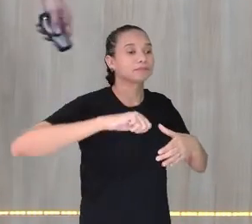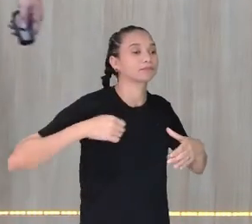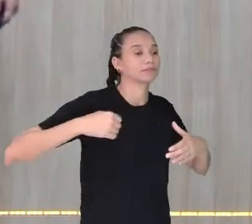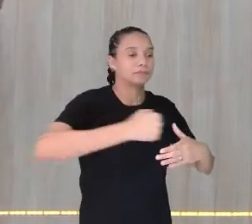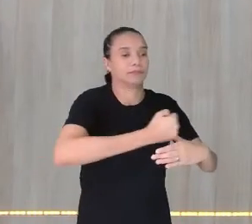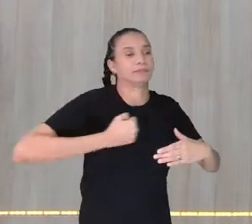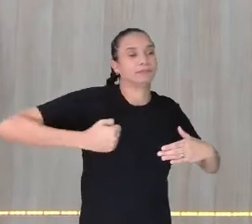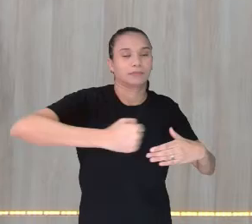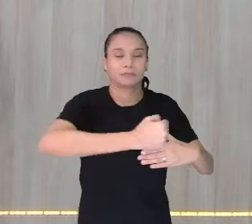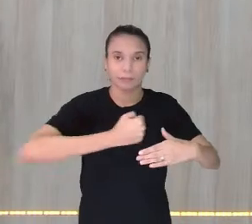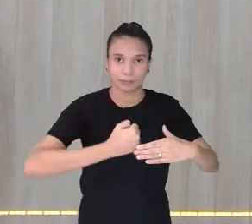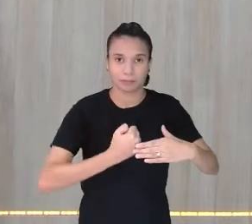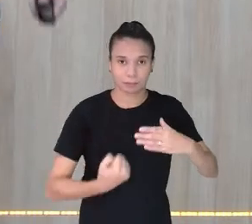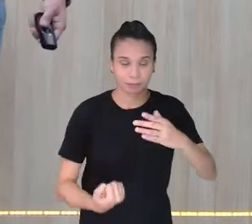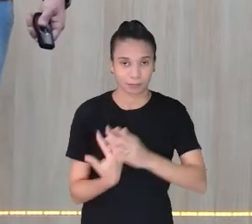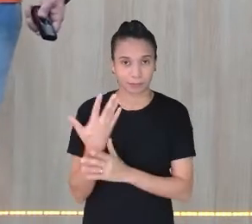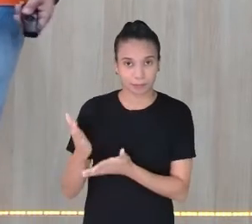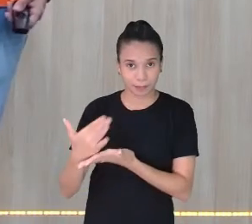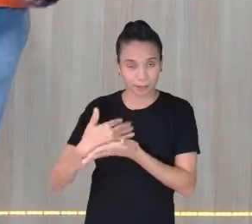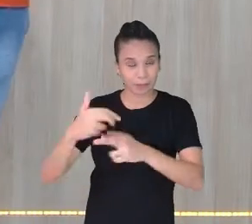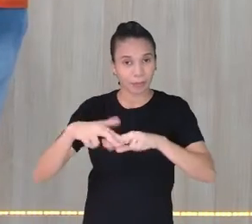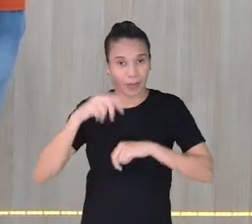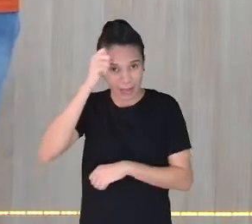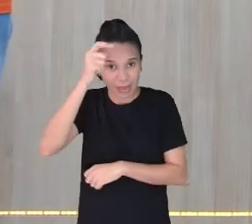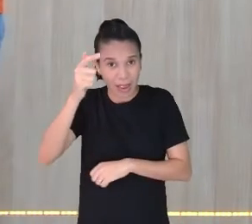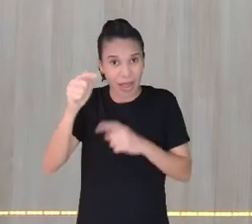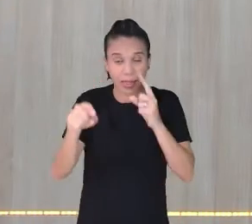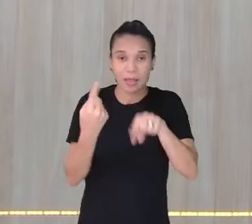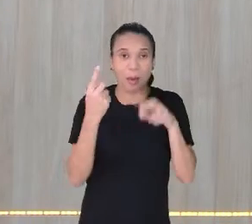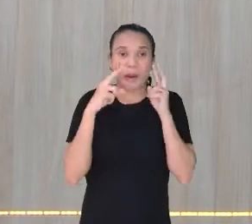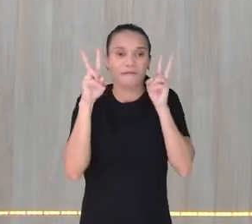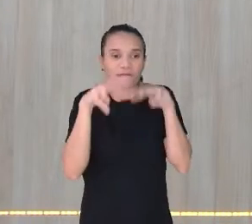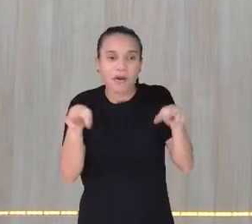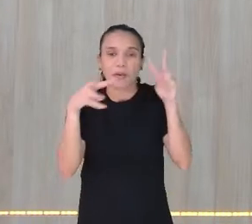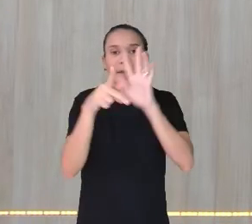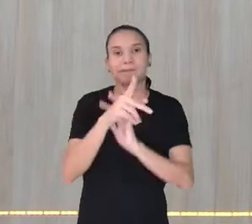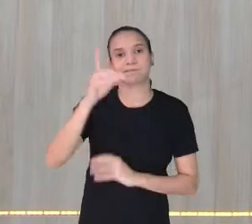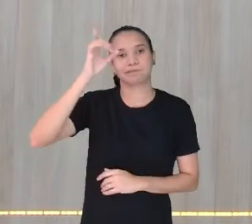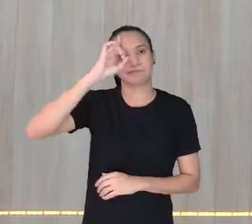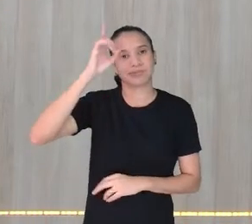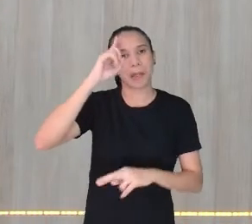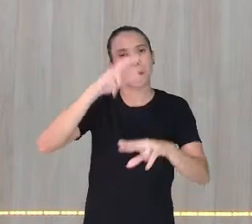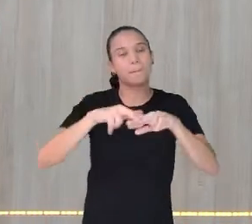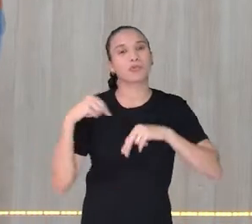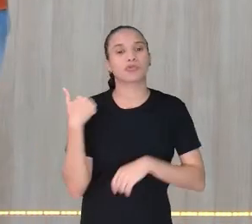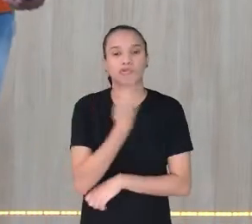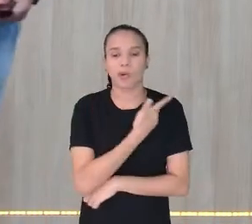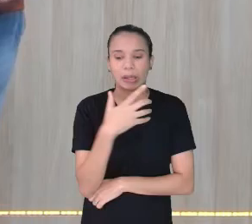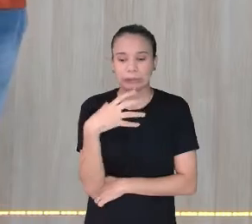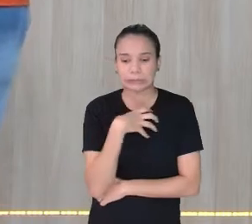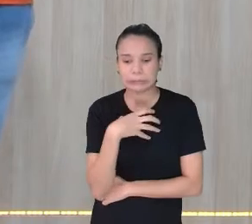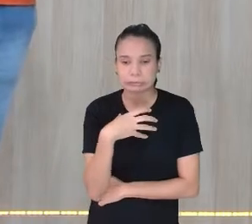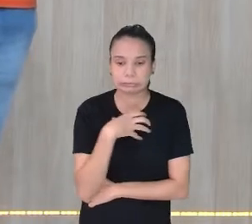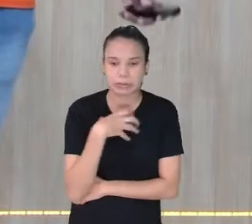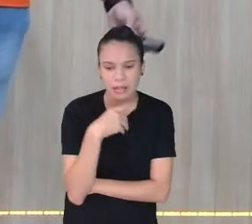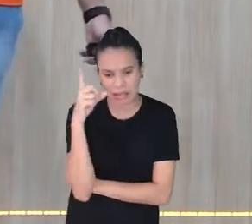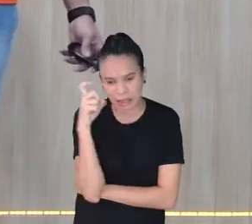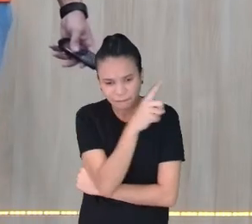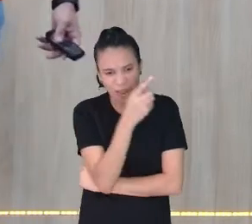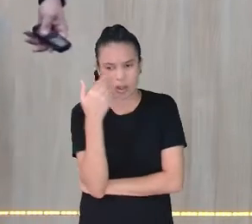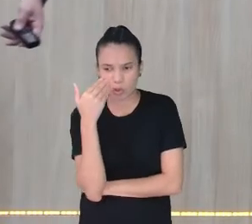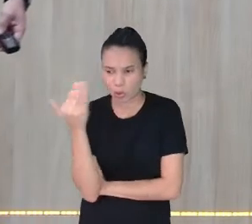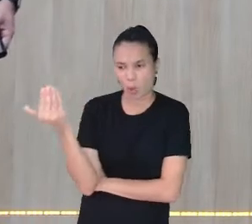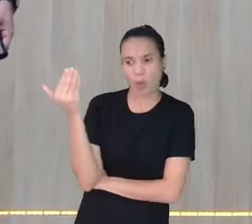medidas. Então, a ideia de fração não é vista no nosso dia a dia, por isso que a gente sente tanta